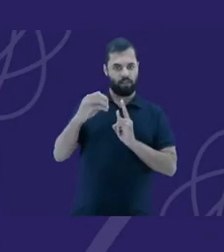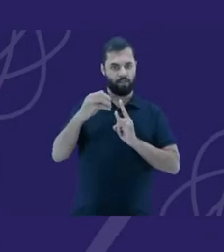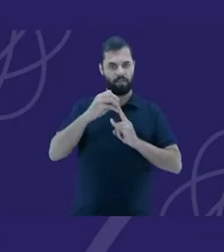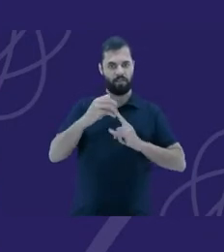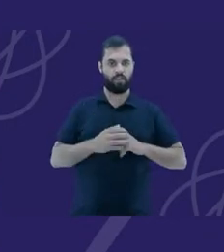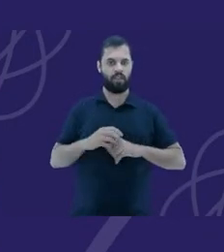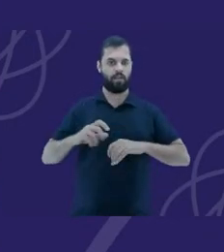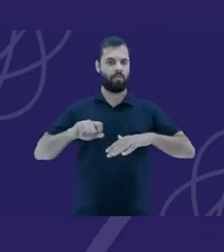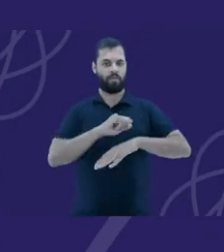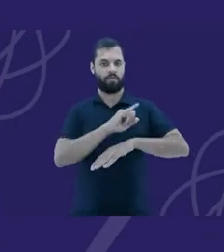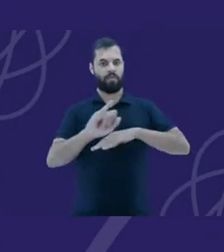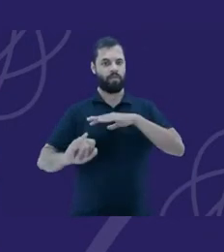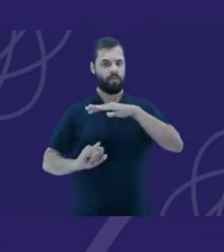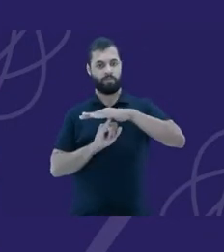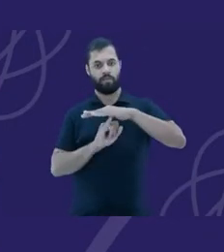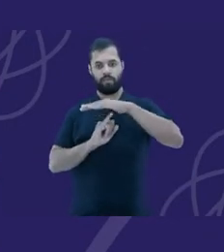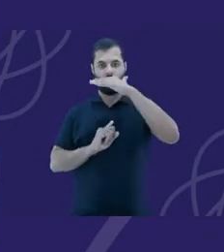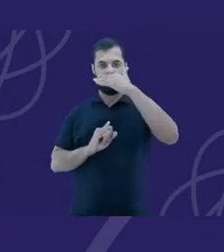instituição, né, que